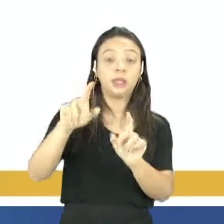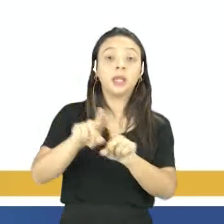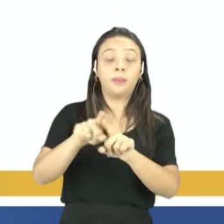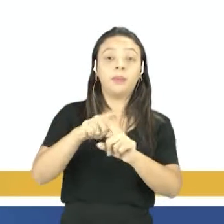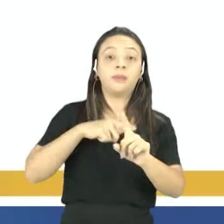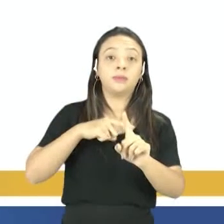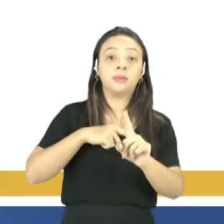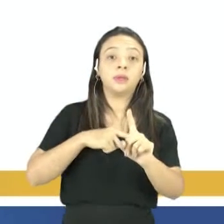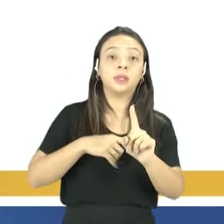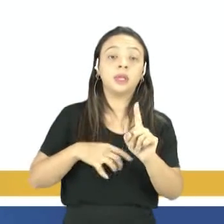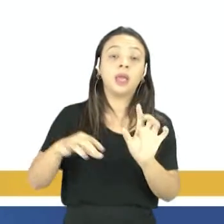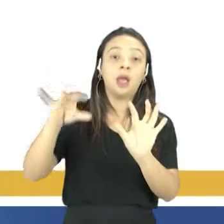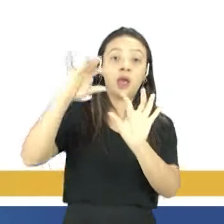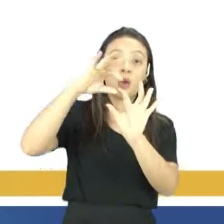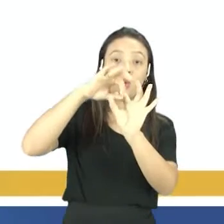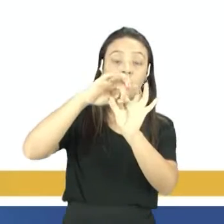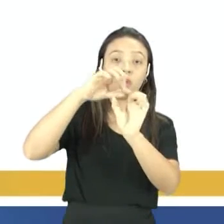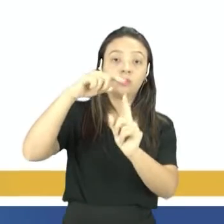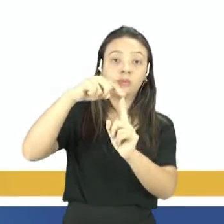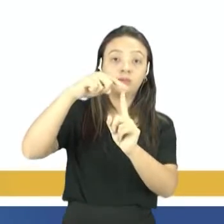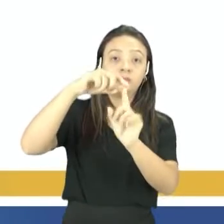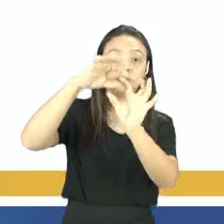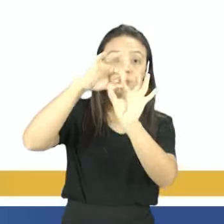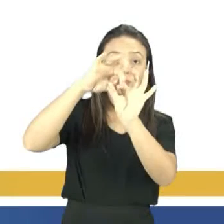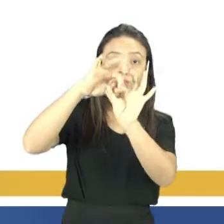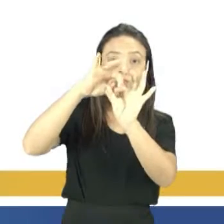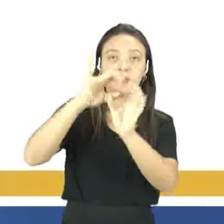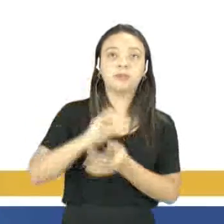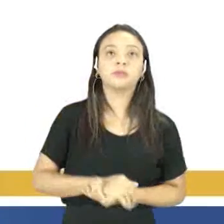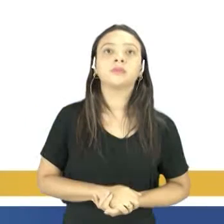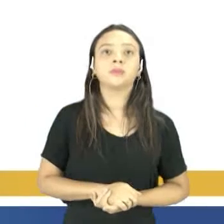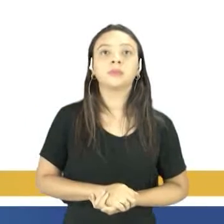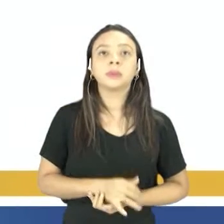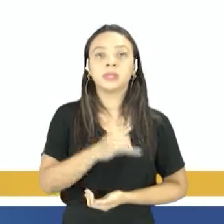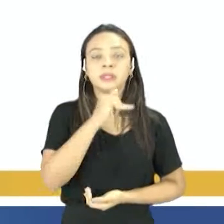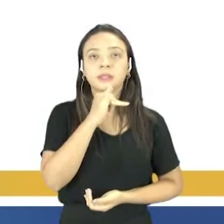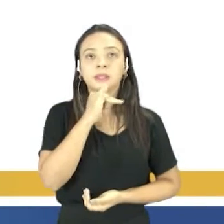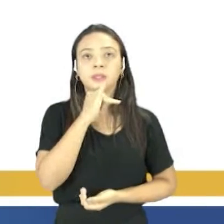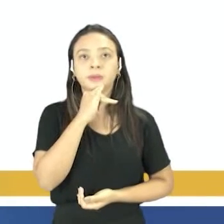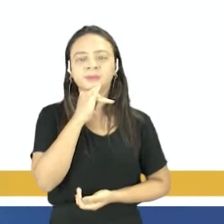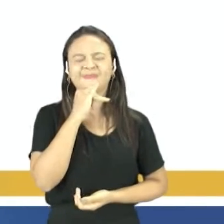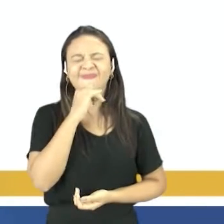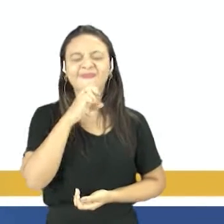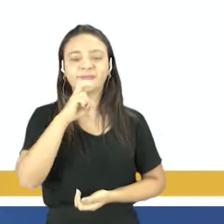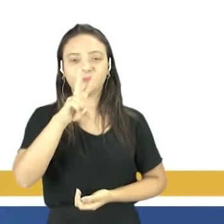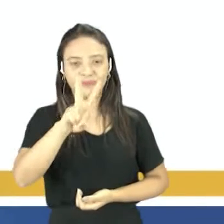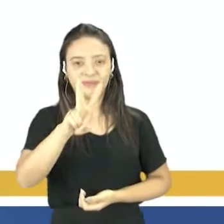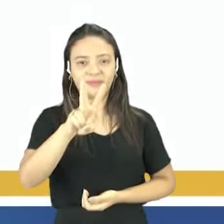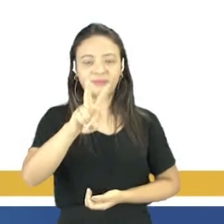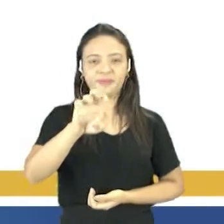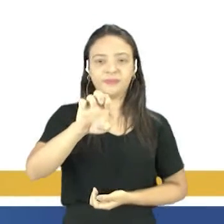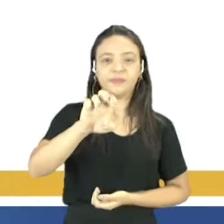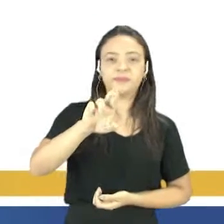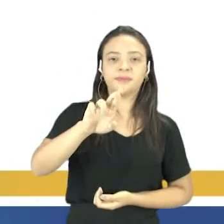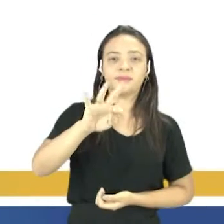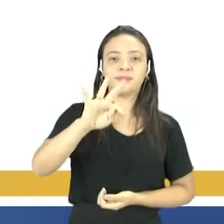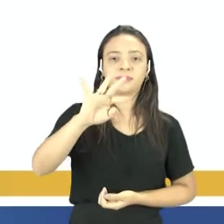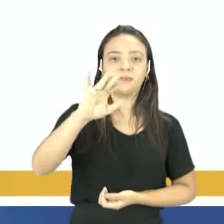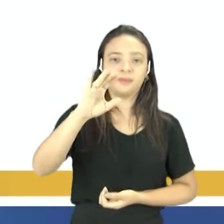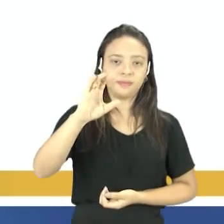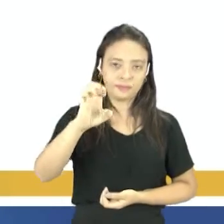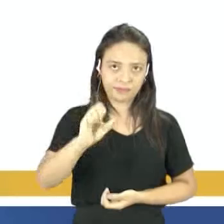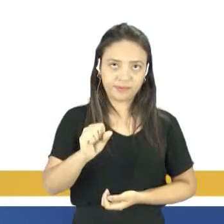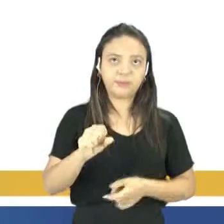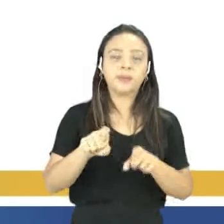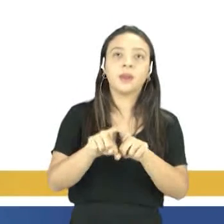dessas arestas, certo? Então vamos contar aqui, ó. Primeiro, vamos fazer para o prisma. O V de vértice, o F de aresta, o